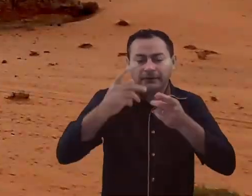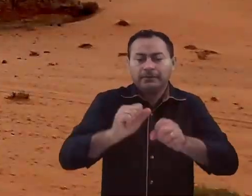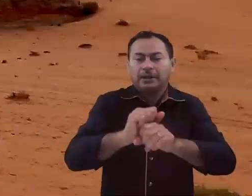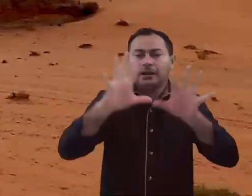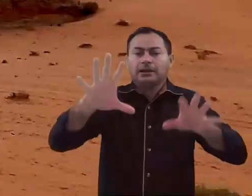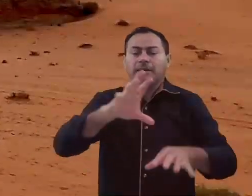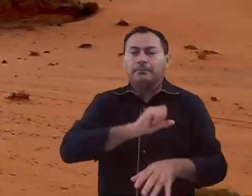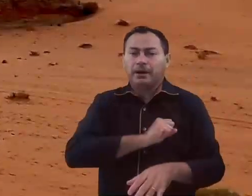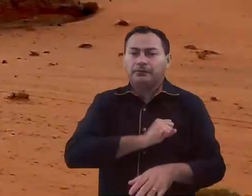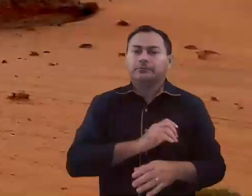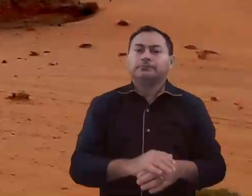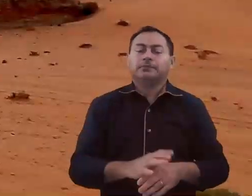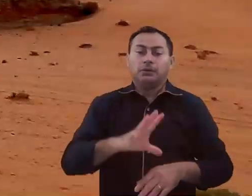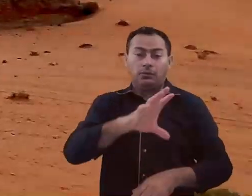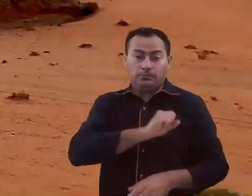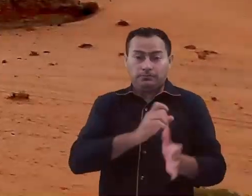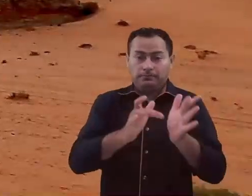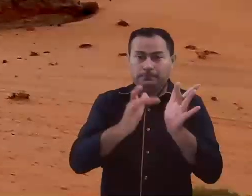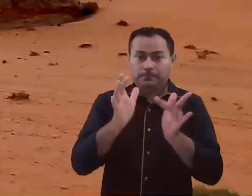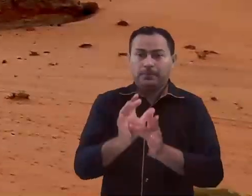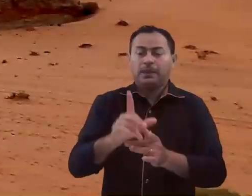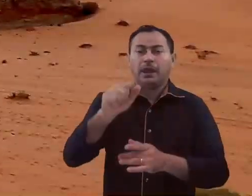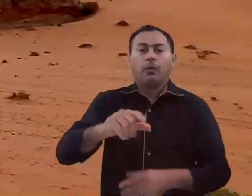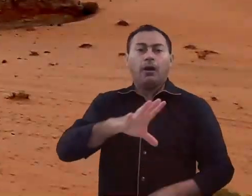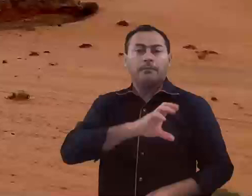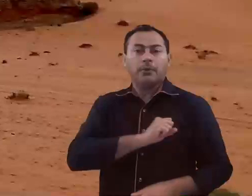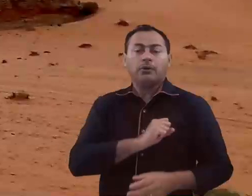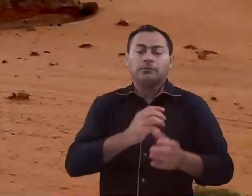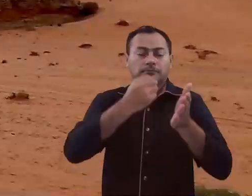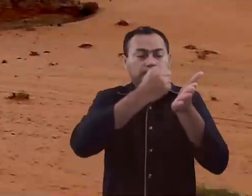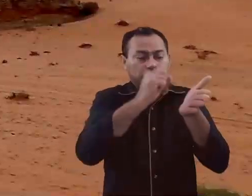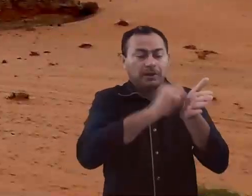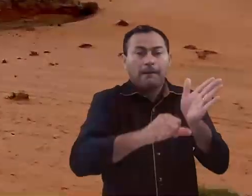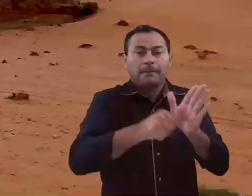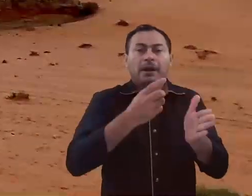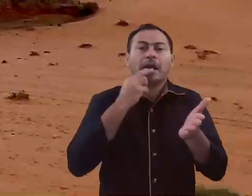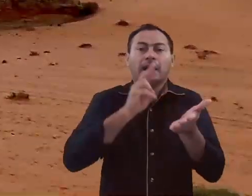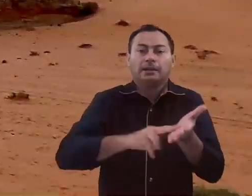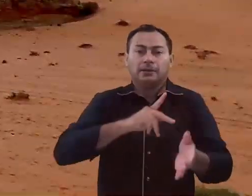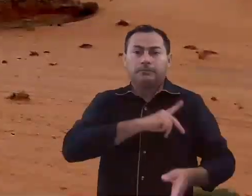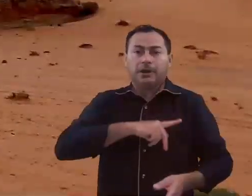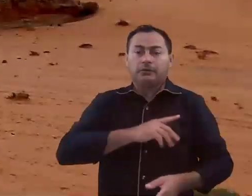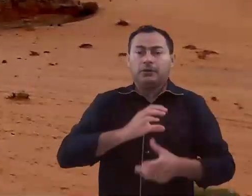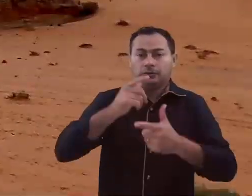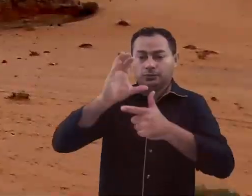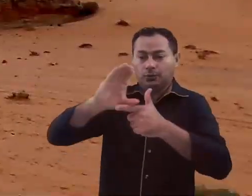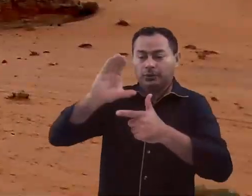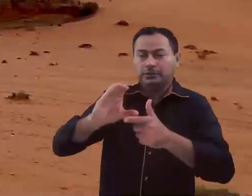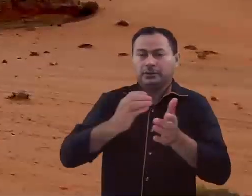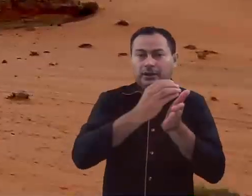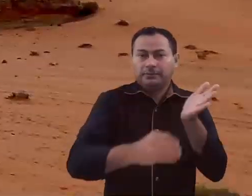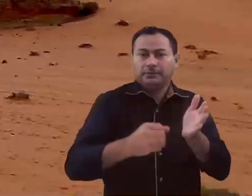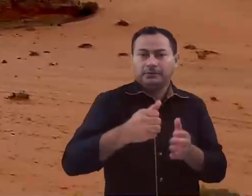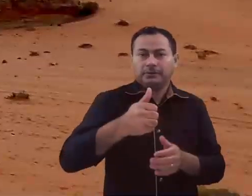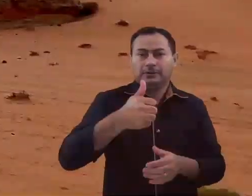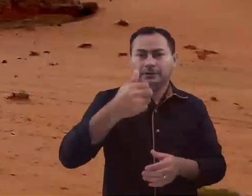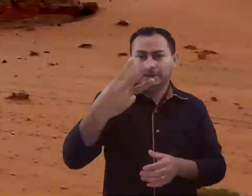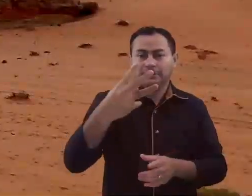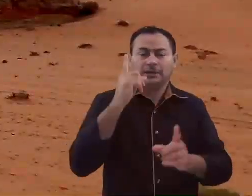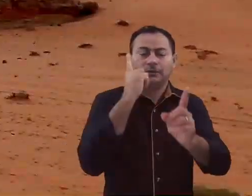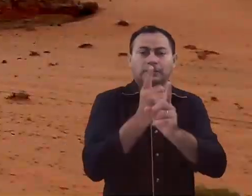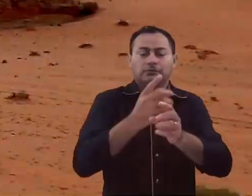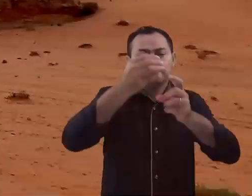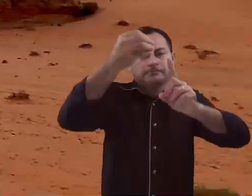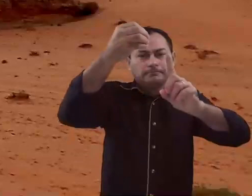o amava. O amor de Jesus é o tipo de amor que está descrito na primeira carta de Paulo aos Coríntios, capítulo 13, no